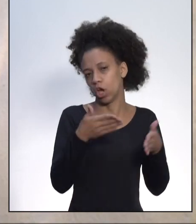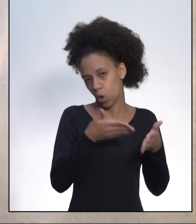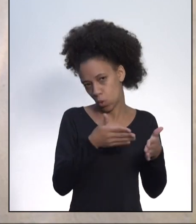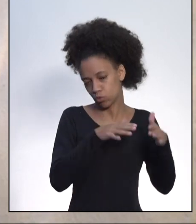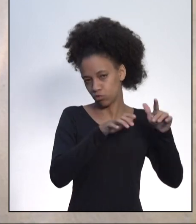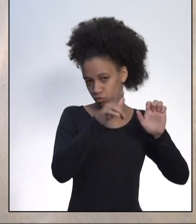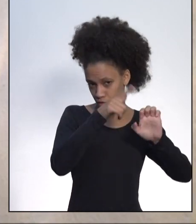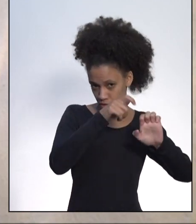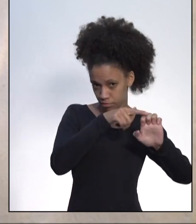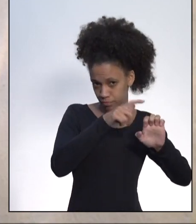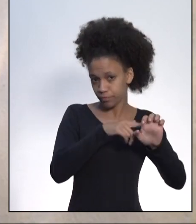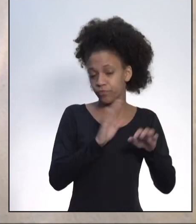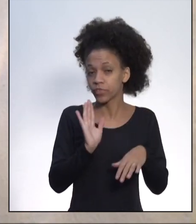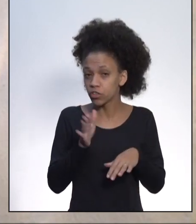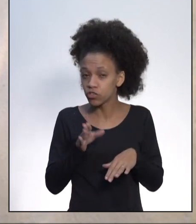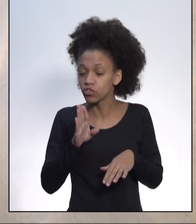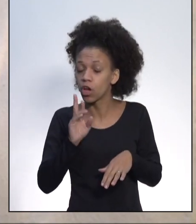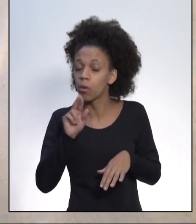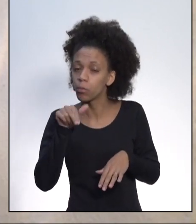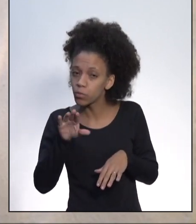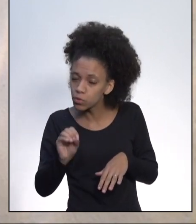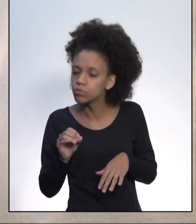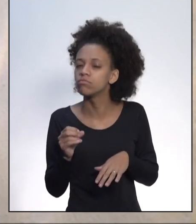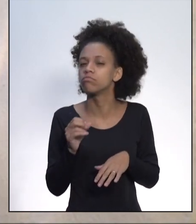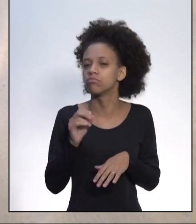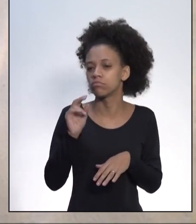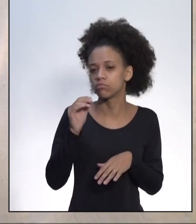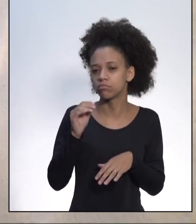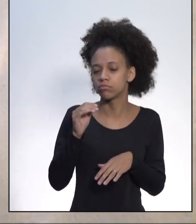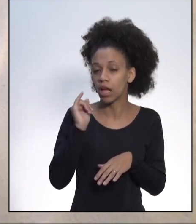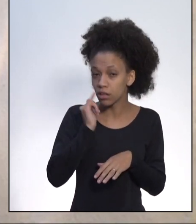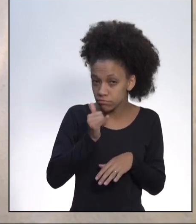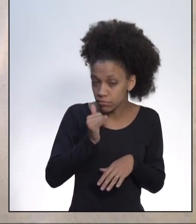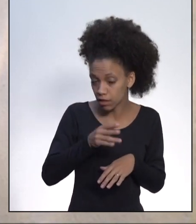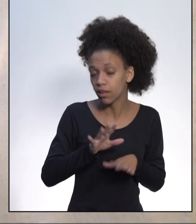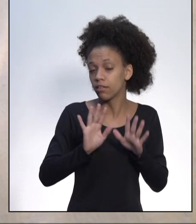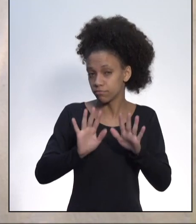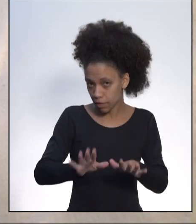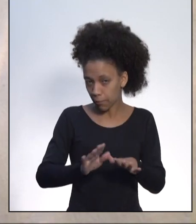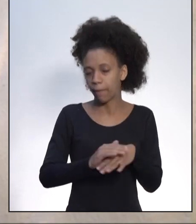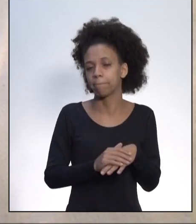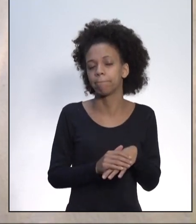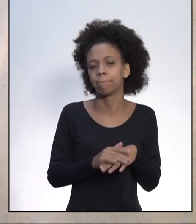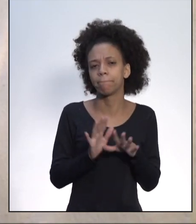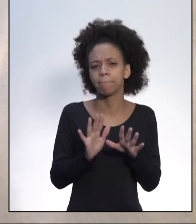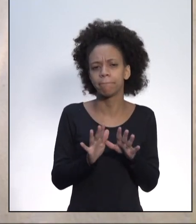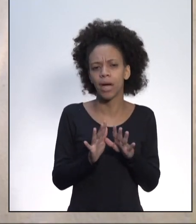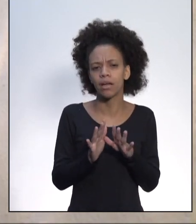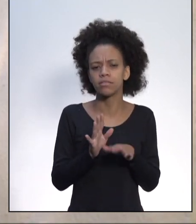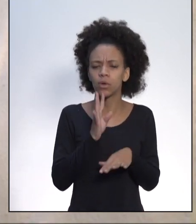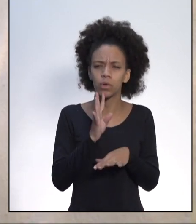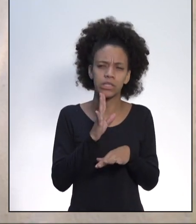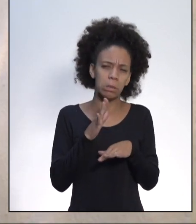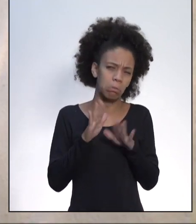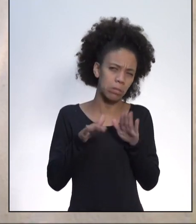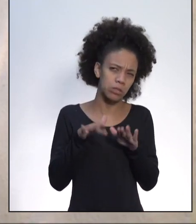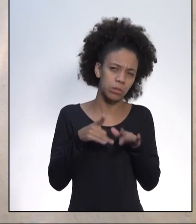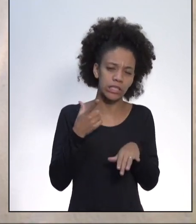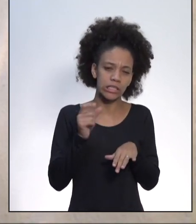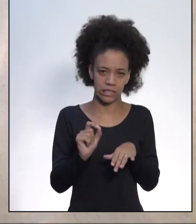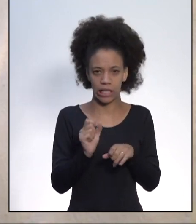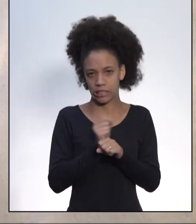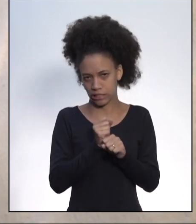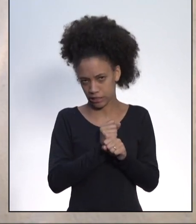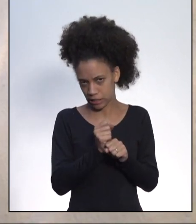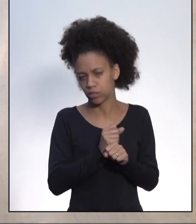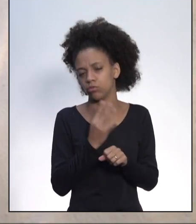Já o Bruno se apresenta e fala também um pouquinho da história dele. E ao longo, o Bruno também a gente já se conhece aí há mais de 10 anos, né,